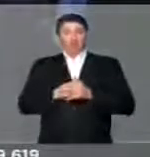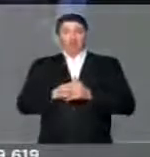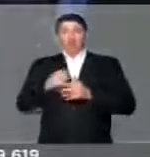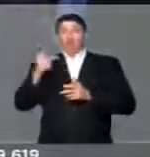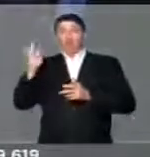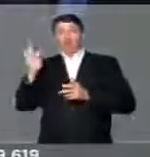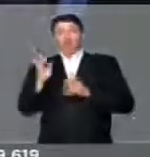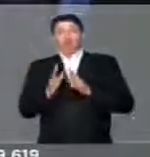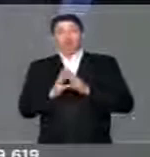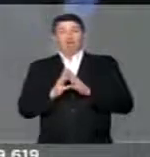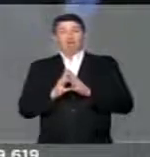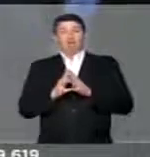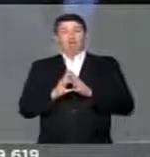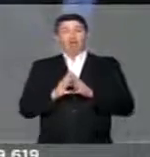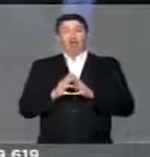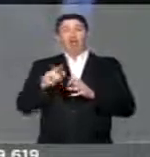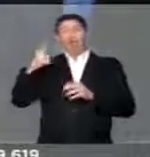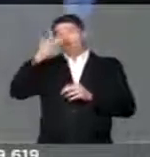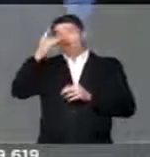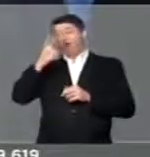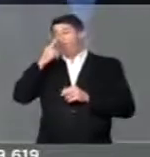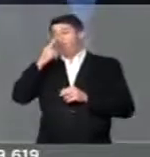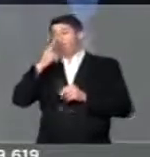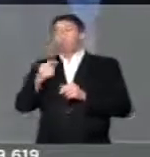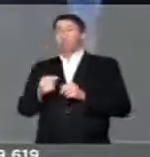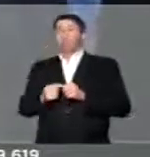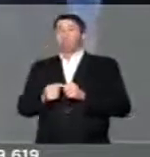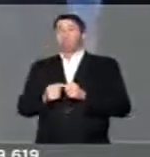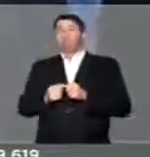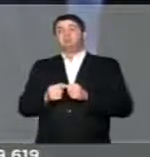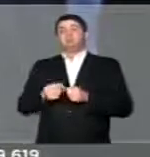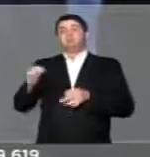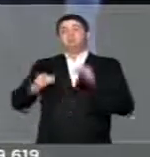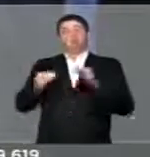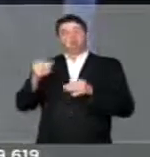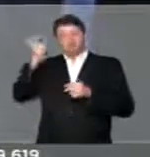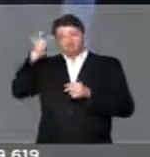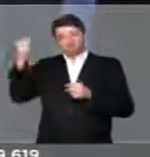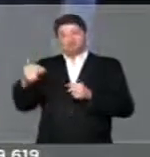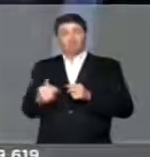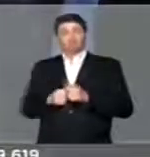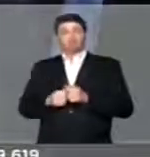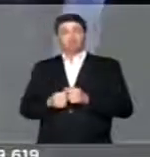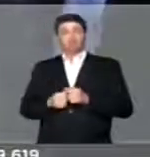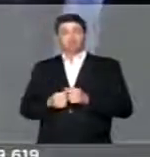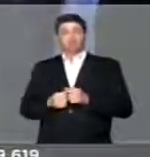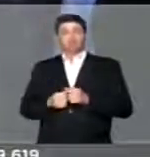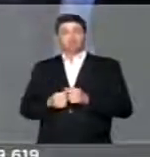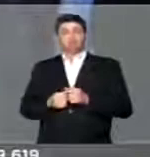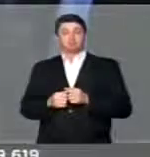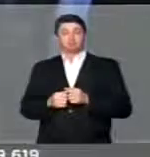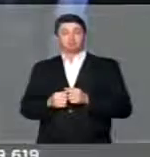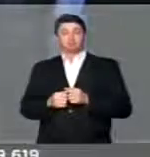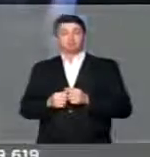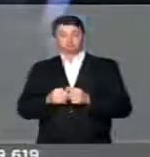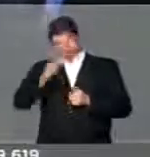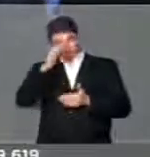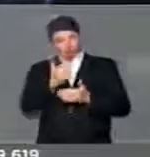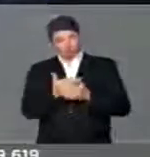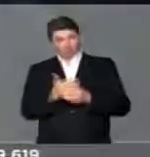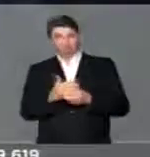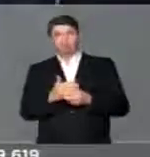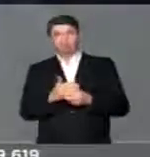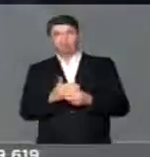petistas e simpatizantes, poderia até julgar equivocadamente que quem estava sendo, podia